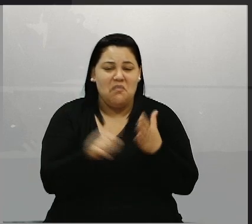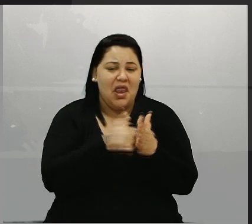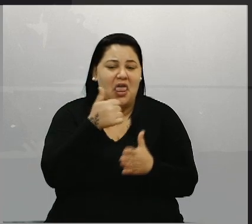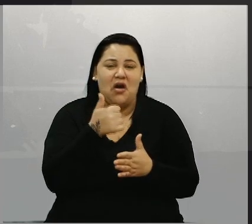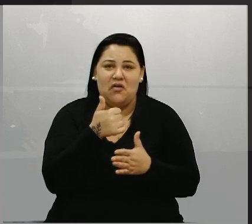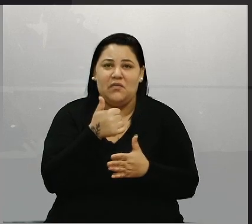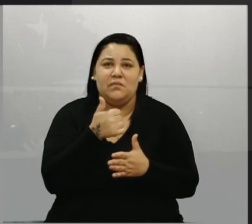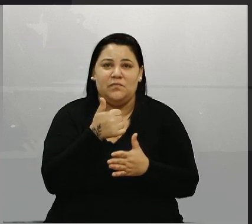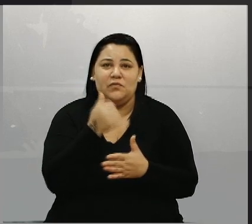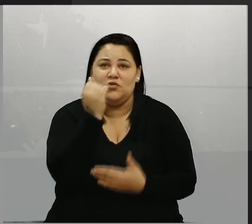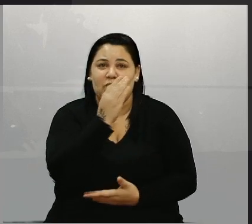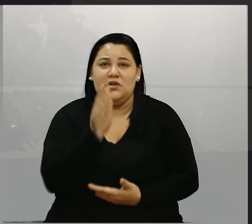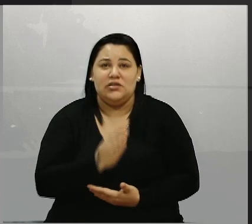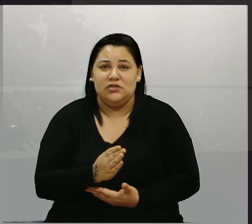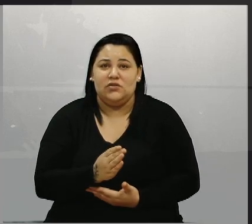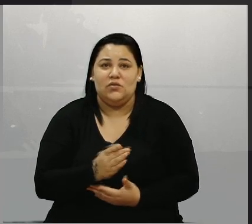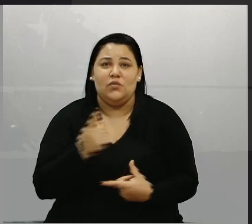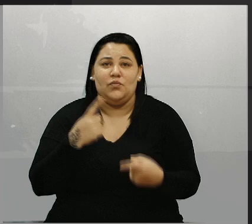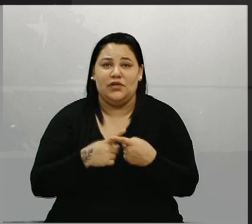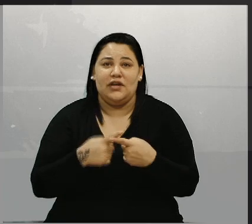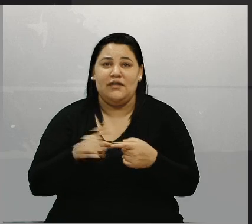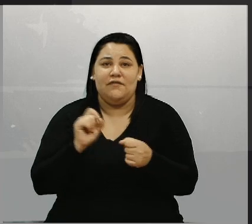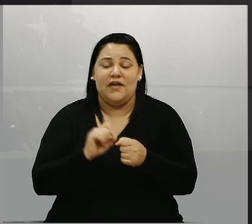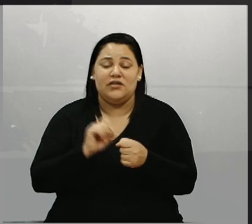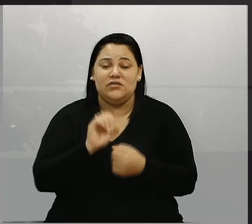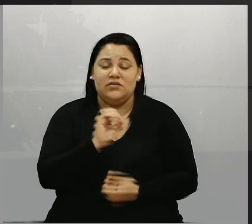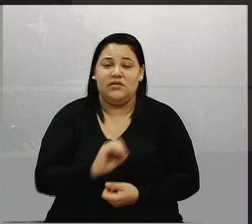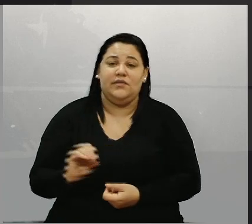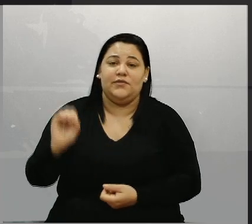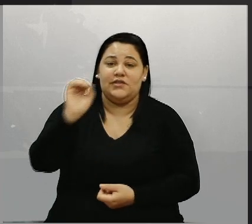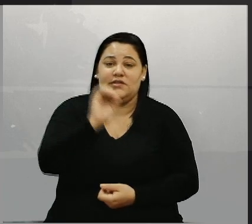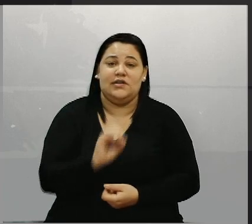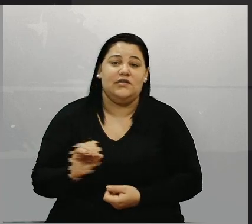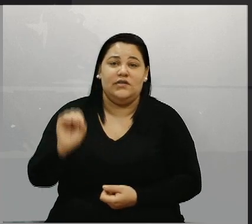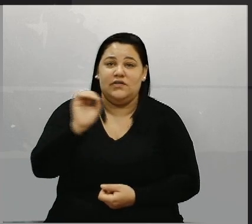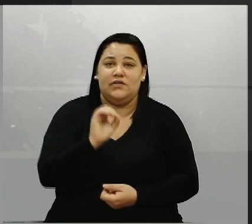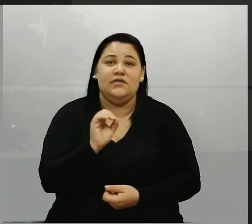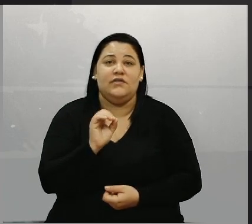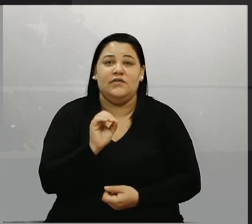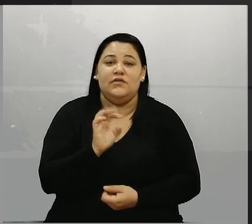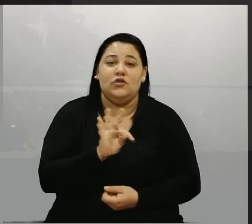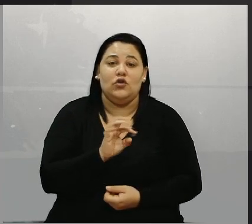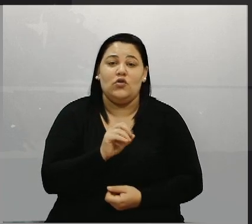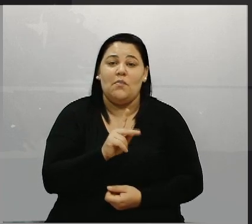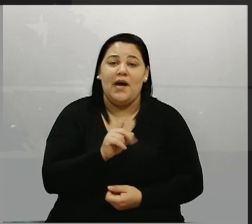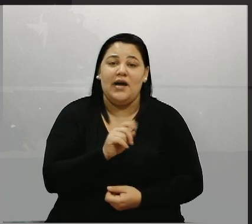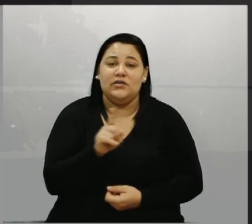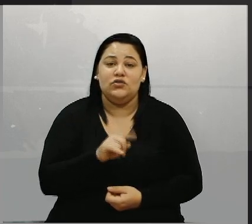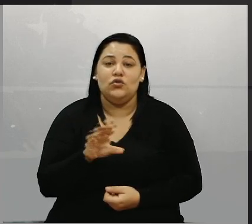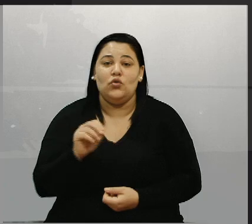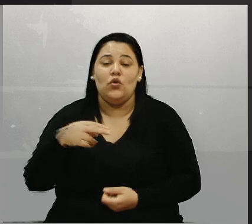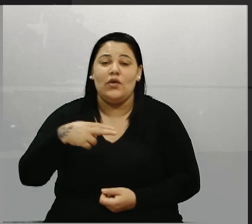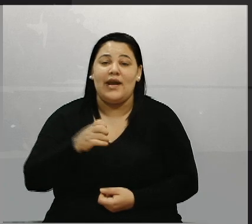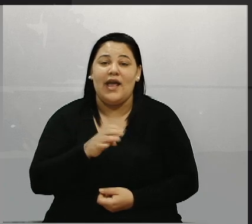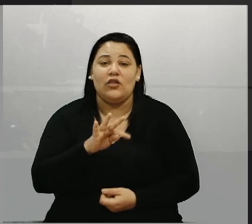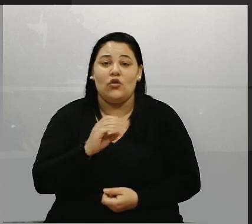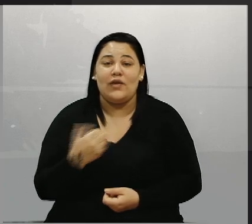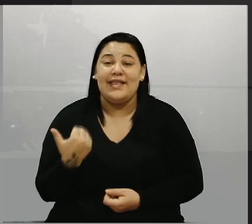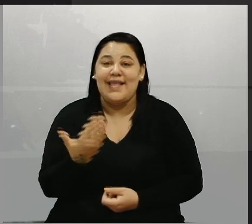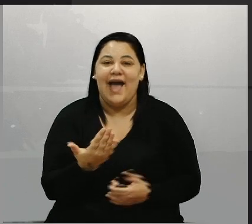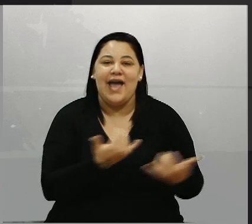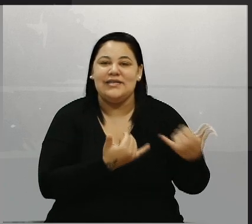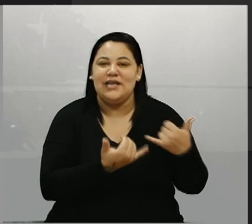prefeitos do Brasil, porque faz um grande trabalho, que é o prefeito Topázio Neto, que dá exemplo lá